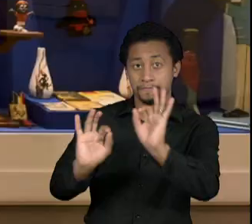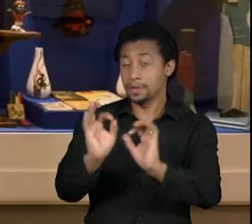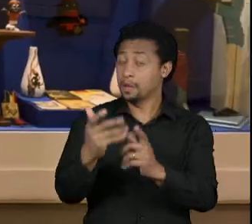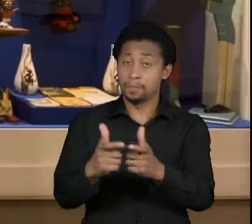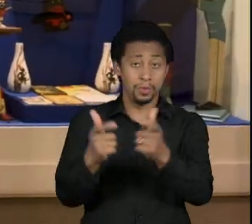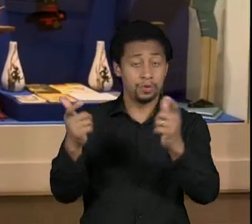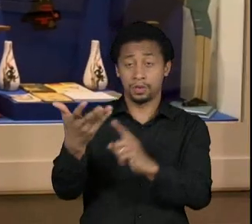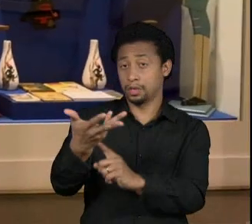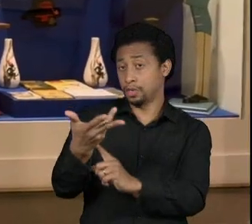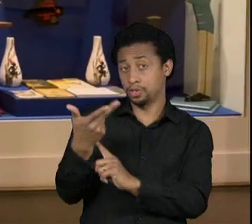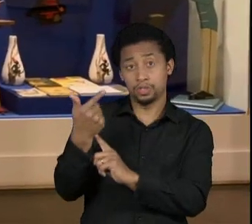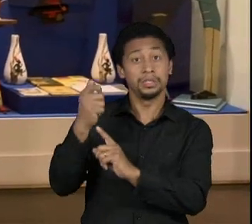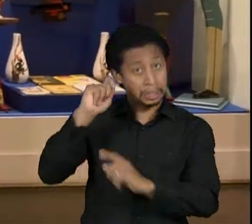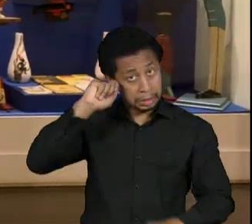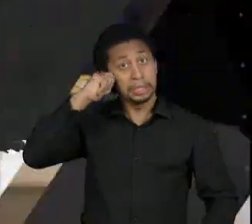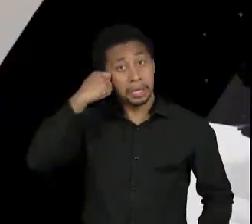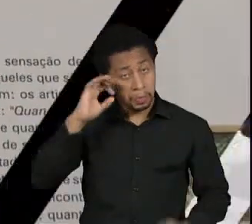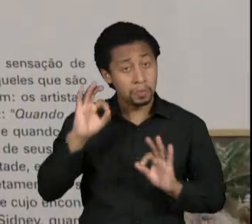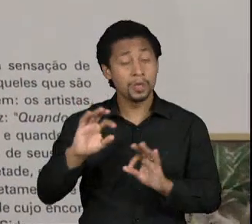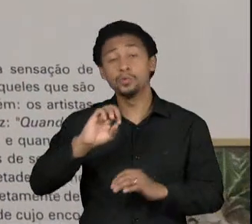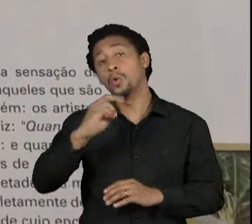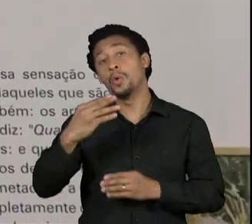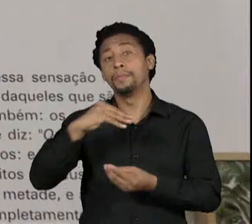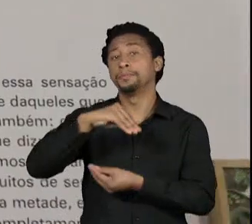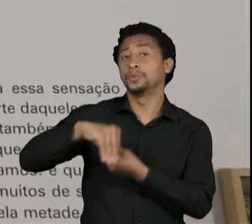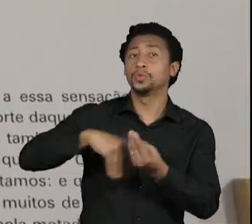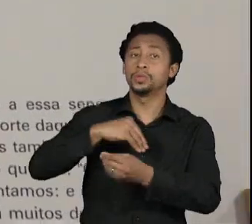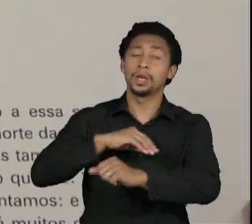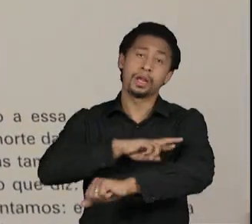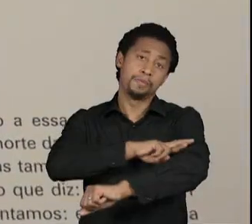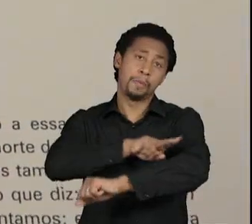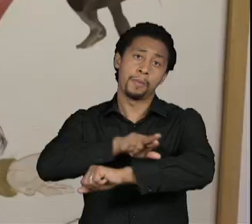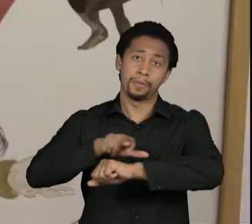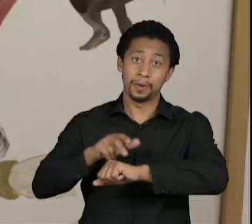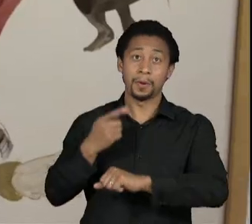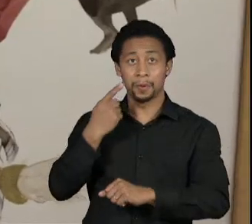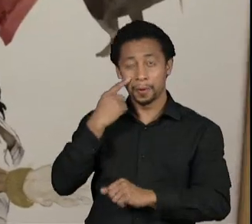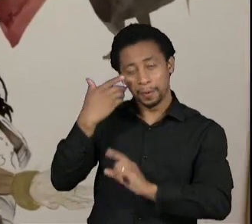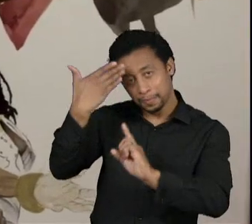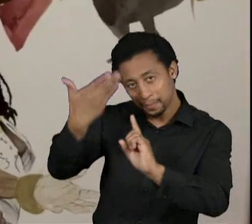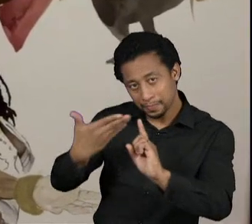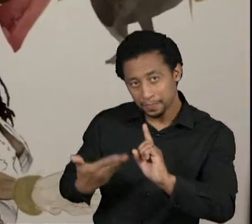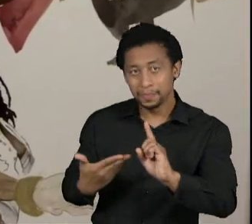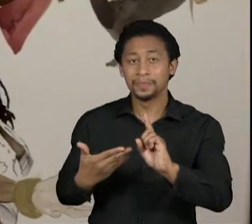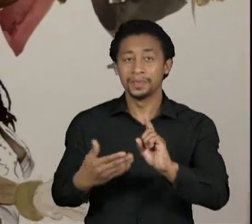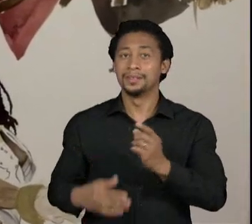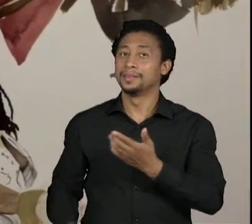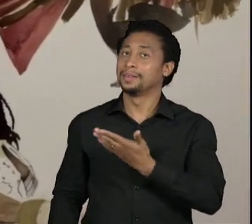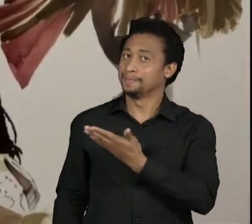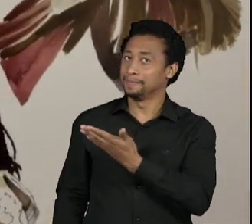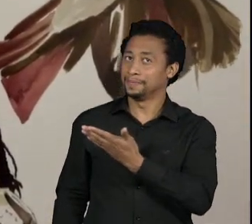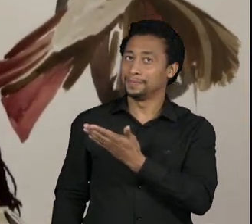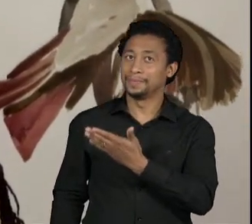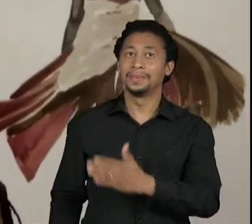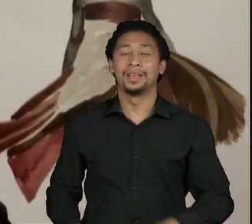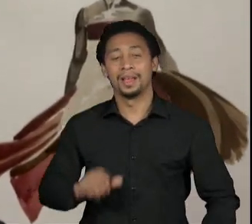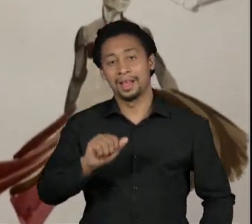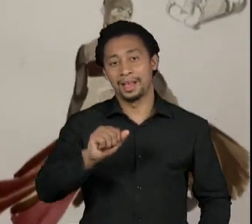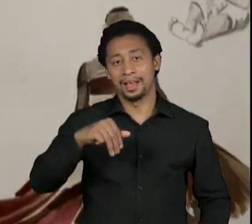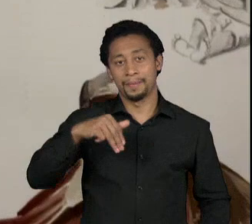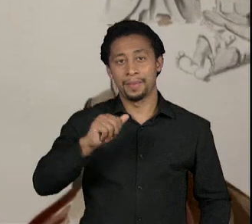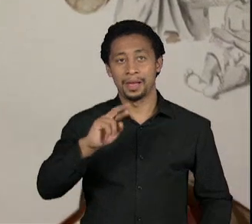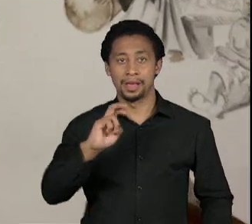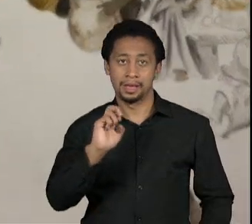negros e mestiços. Esse espaço é dedicado ao Sidney Amaral. Essa obra é o estudo para o incômodo. Muita gente que olha para